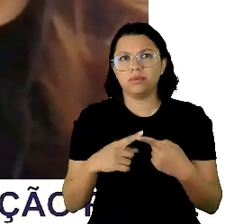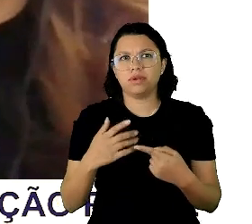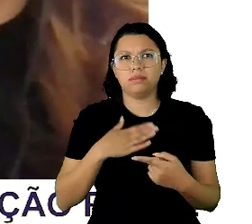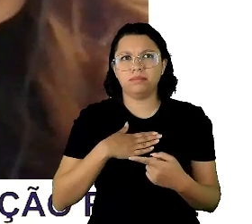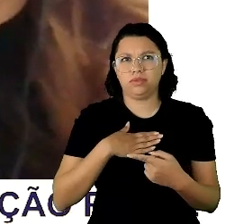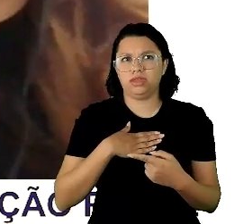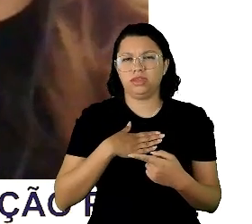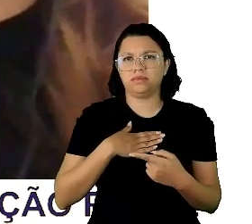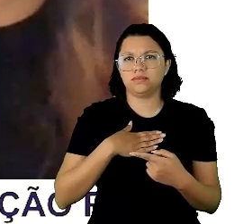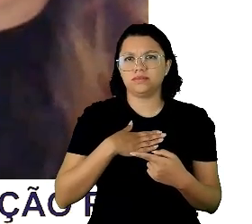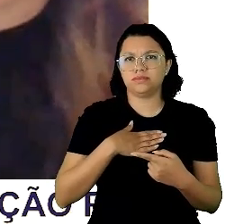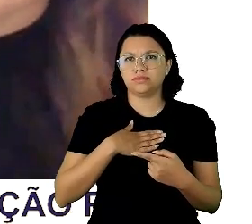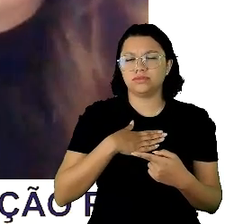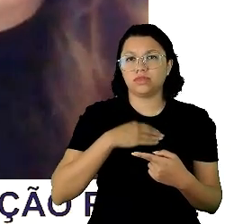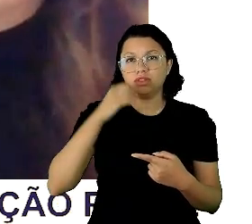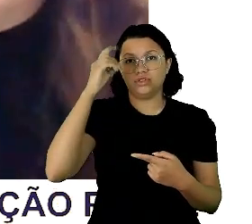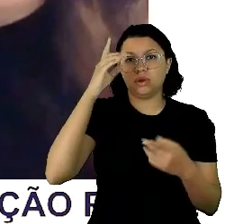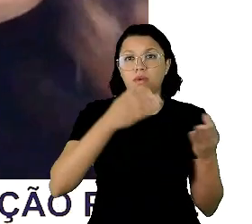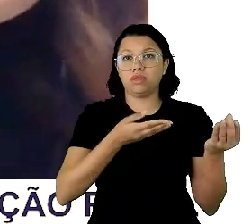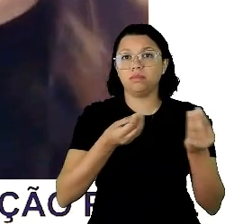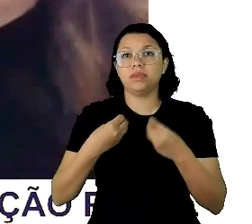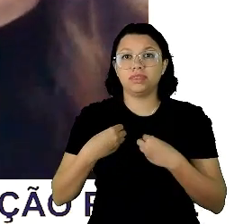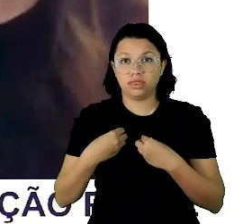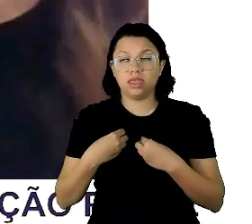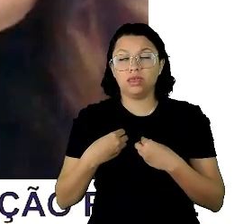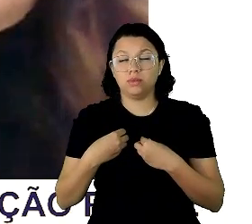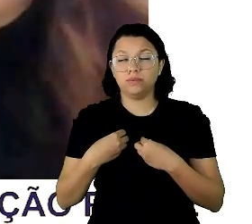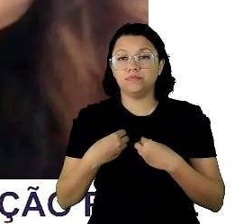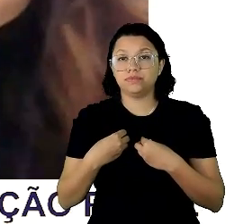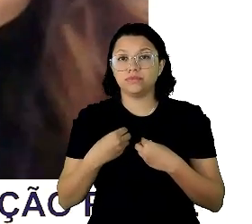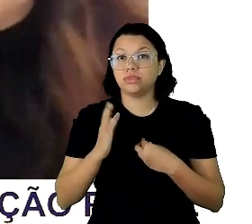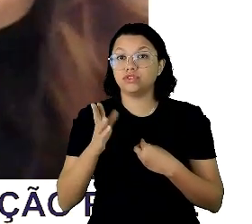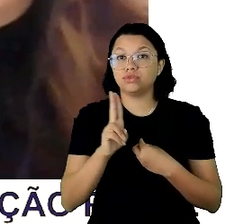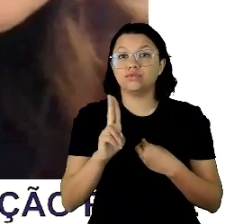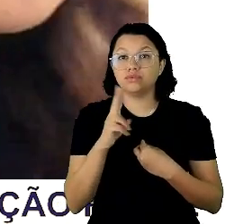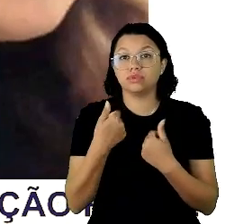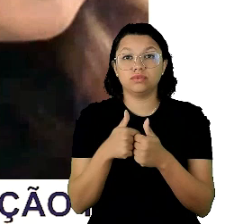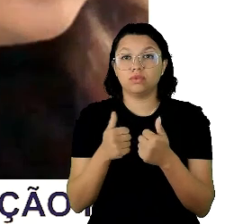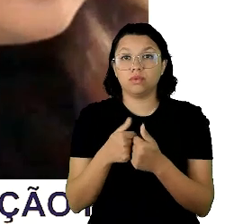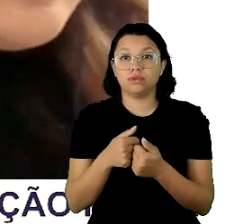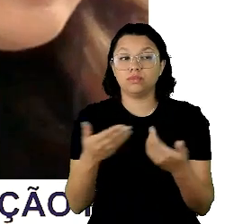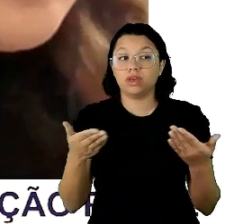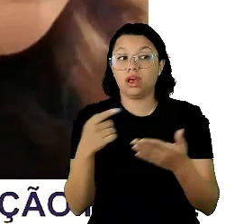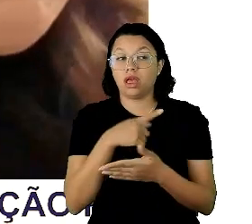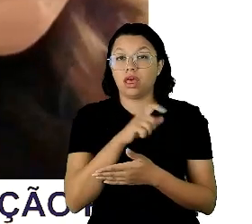quando me deu o alfinete de gancho, ela já usava no ônibus e ela tem 80 anos de idade,